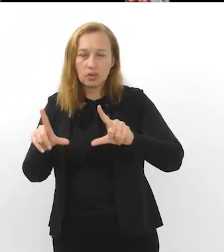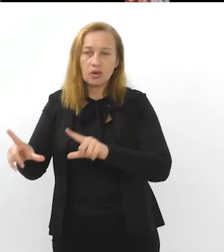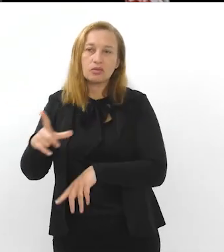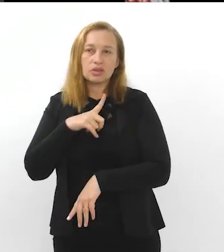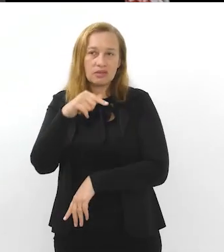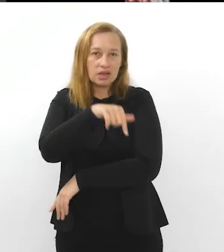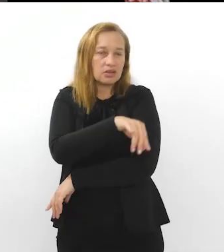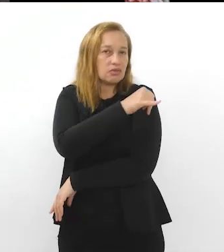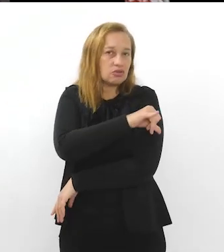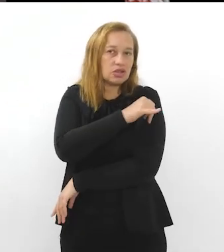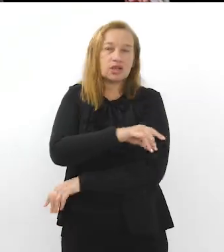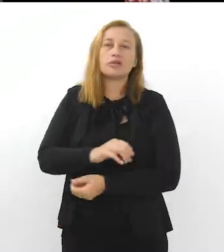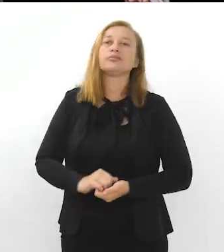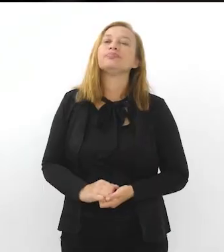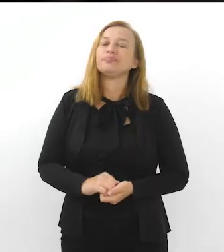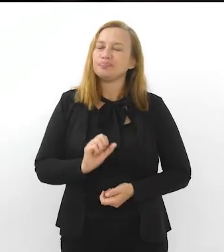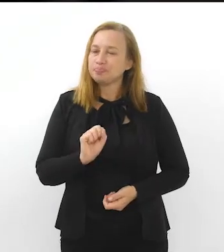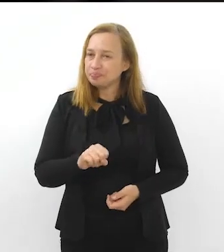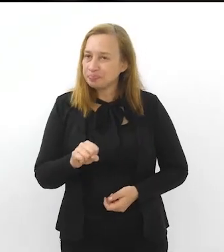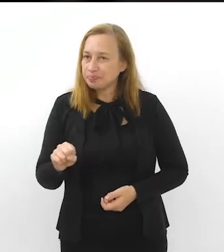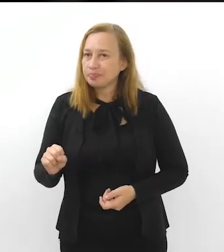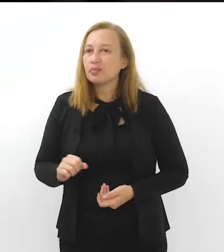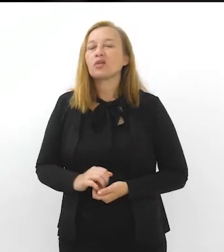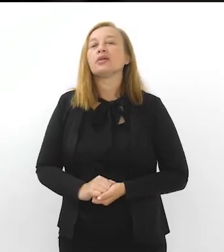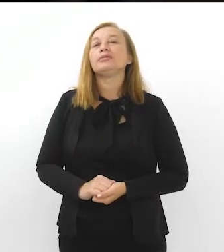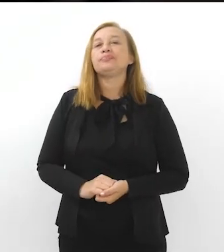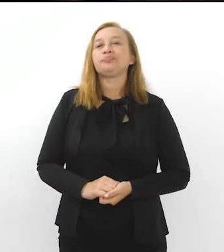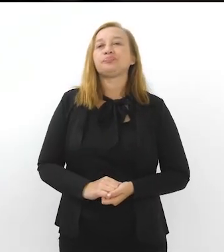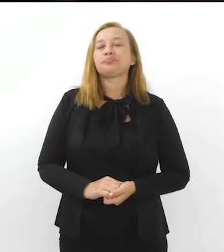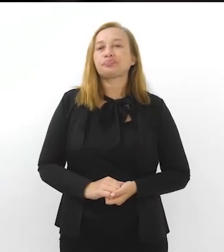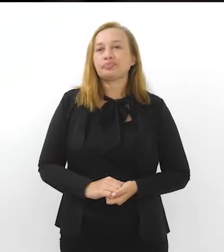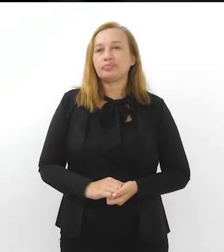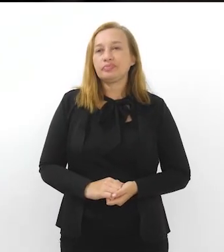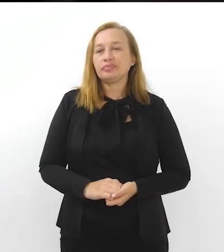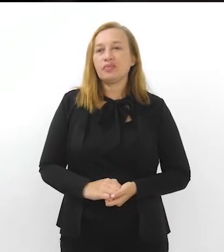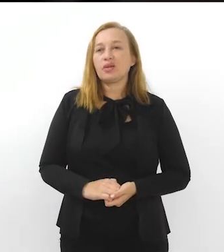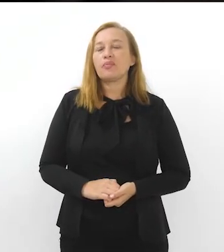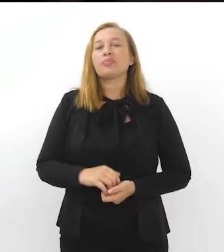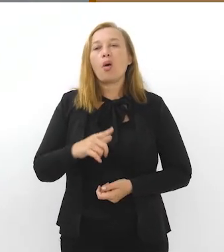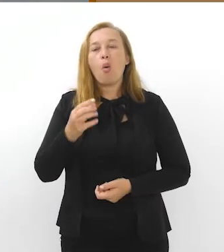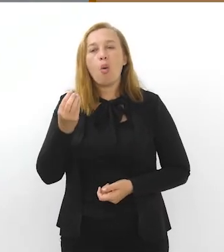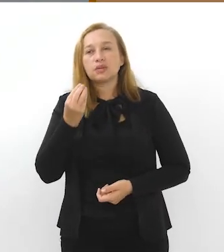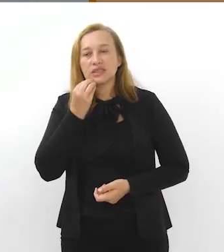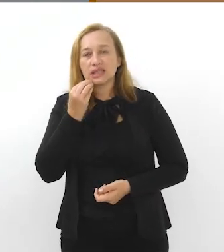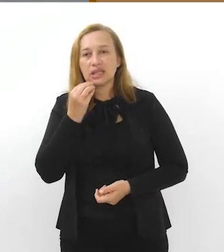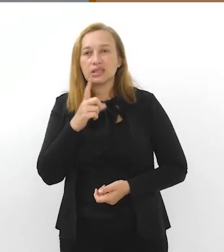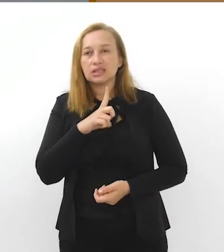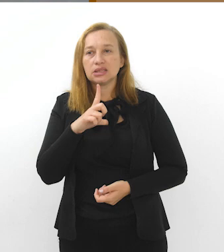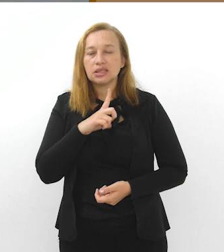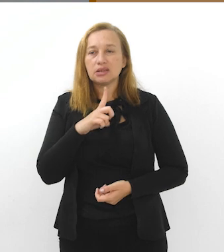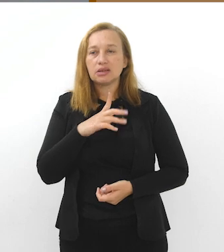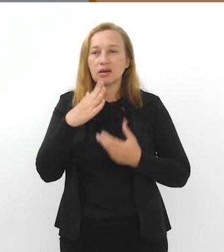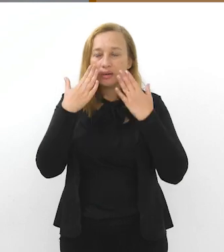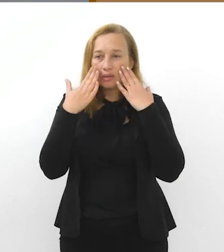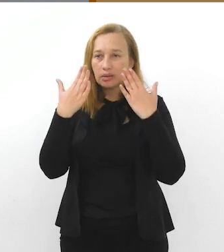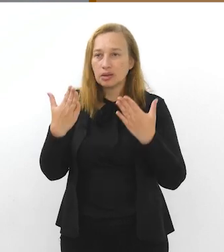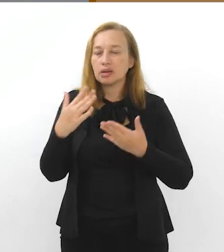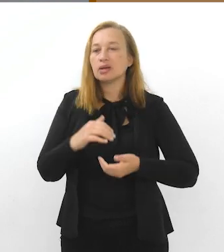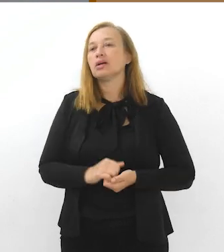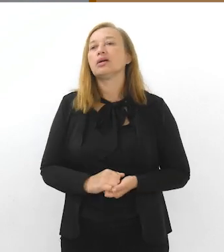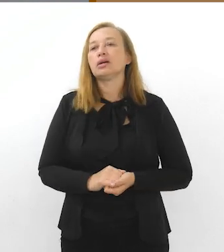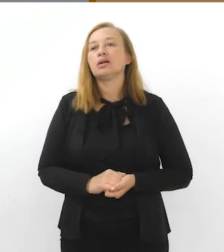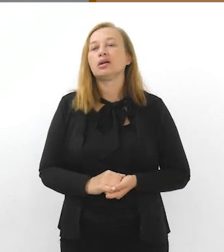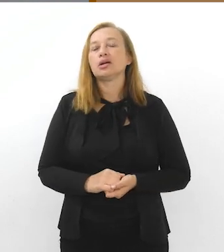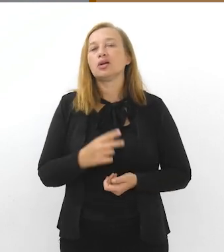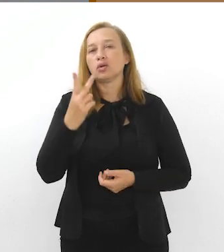como essa que teve aqui no Rio de Janeiro. Participo muito. Eu tive assim, a oportunidade de apresentar no